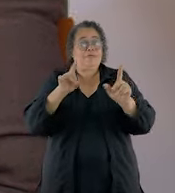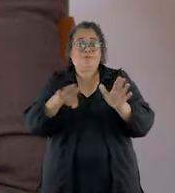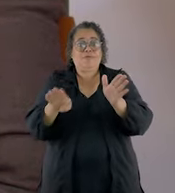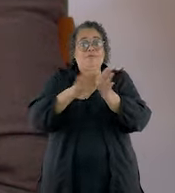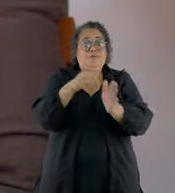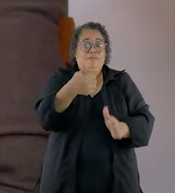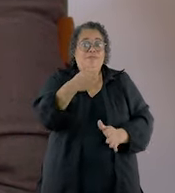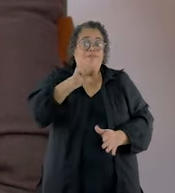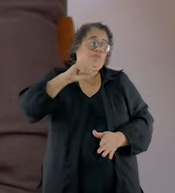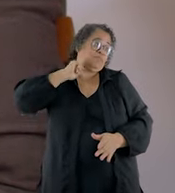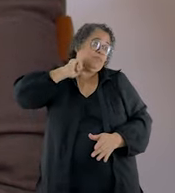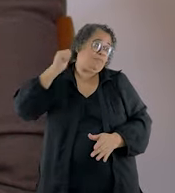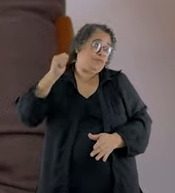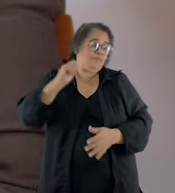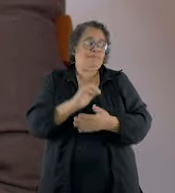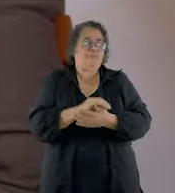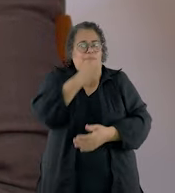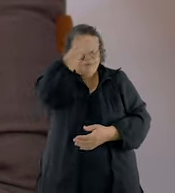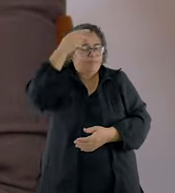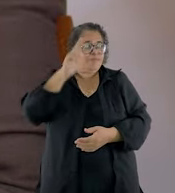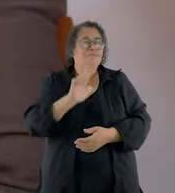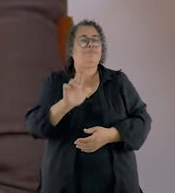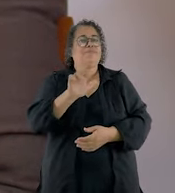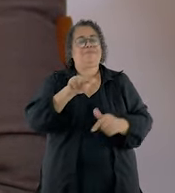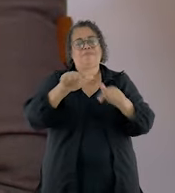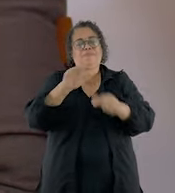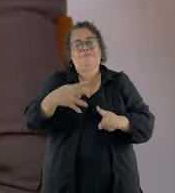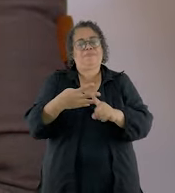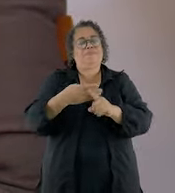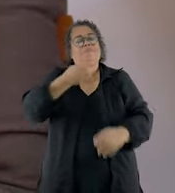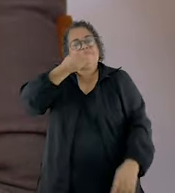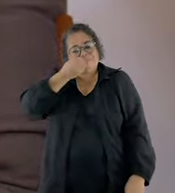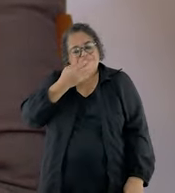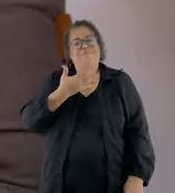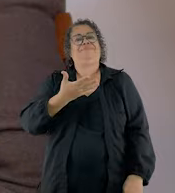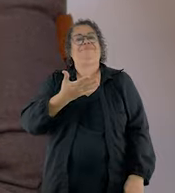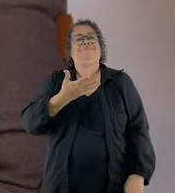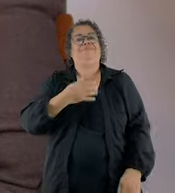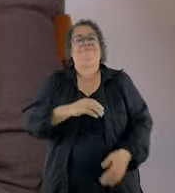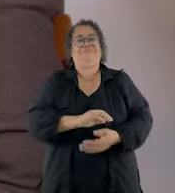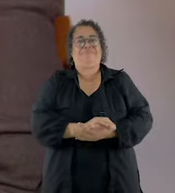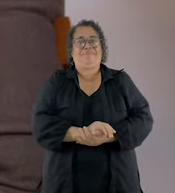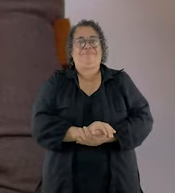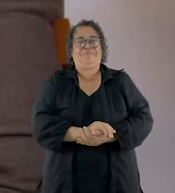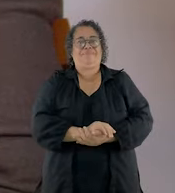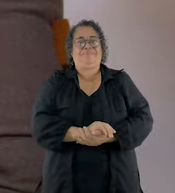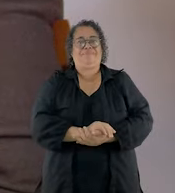aí, é só até 18 de abril. Prefeitura de Uberlândia. Fazer mais, fazer bem.